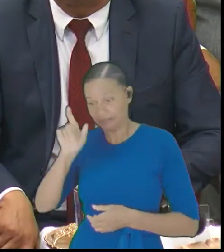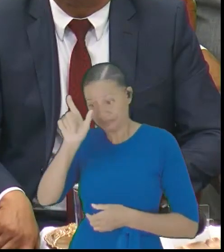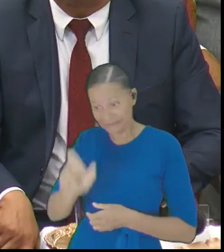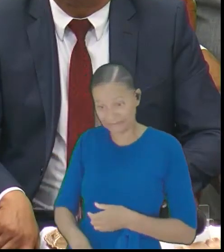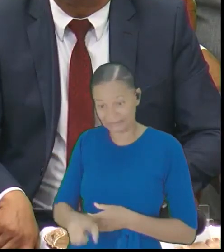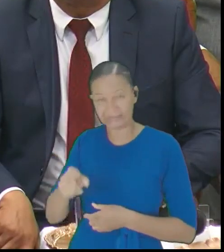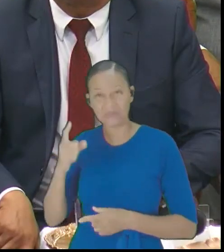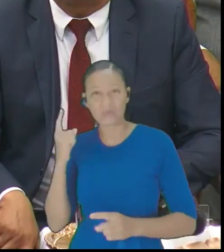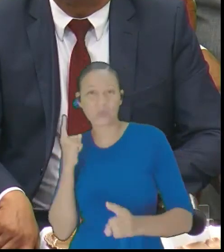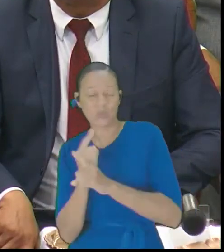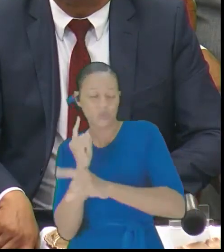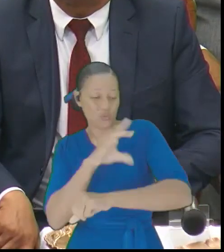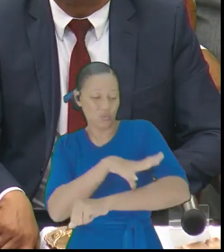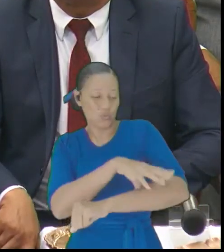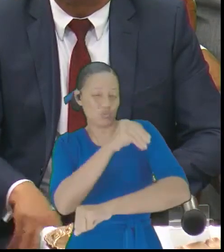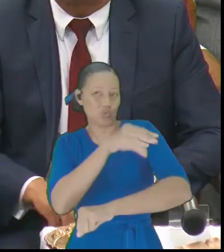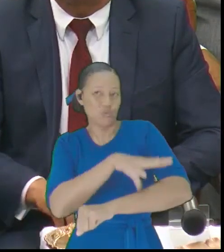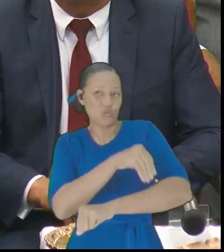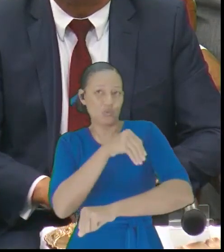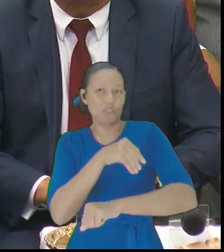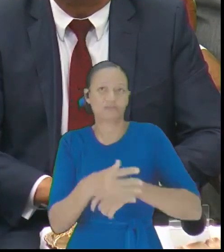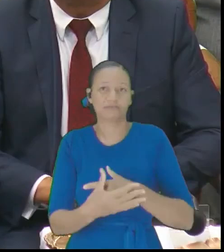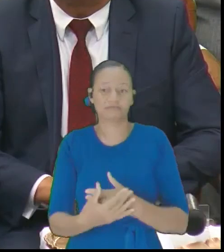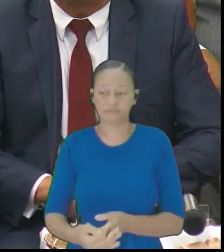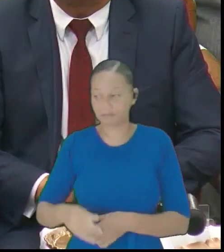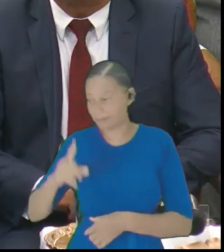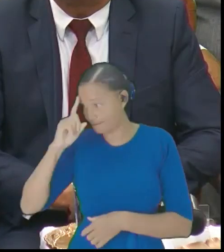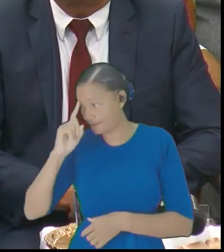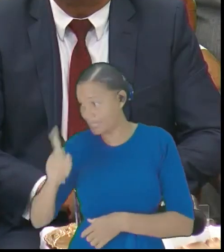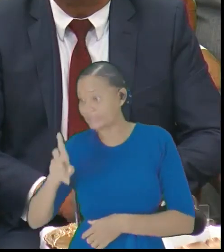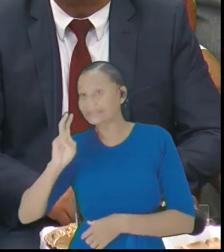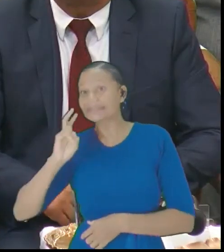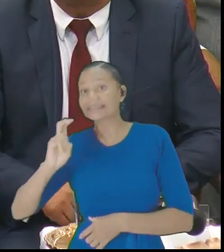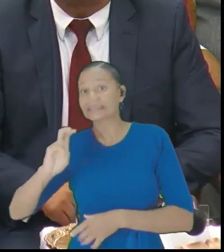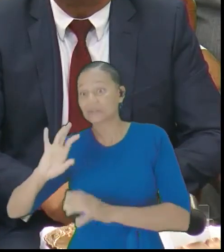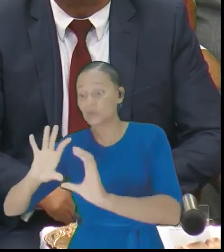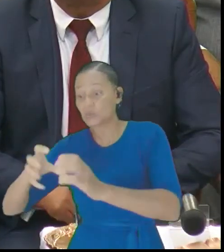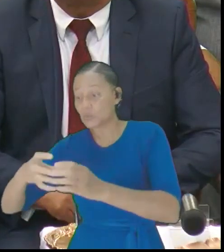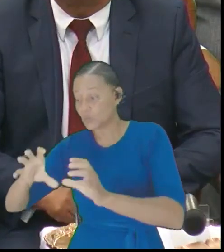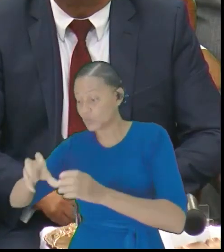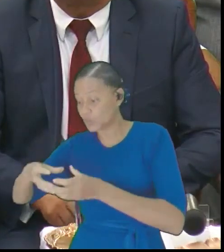Jacó muito inteligente, mandou 5 grupos de presente na frente.